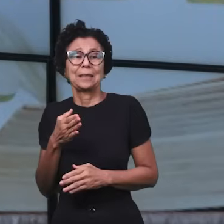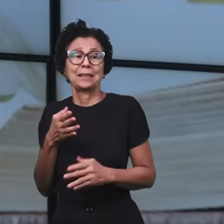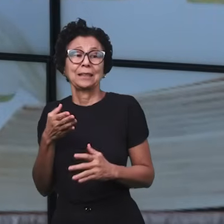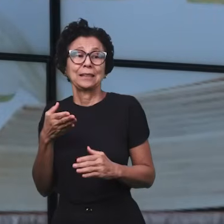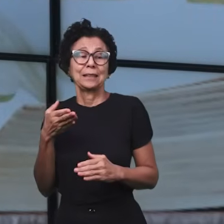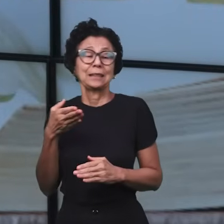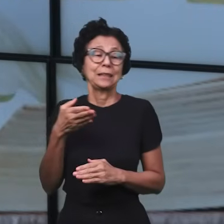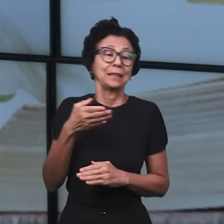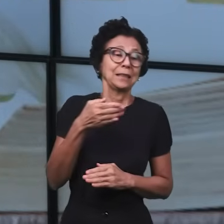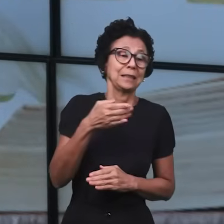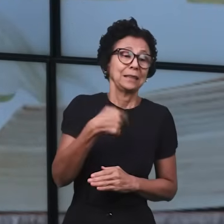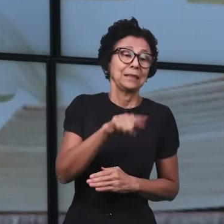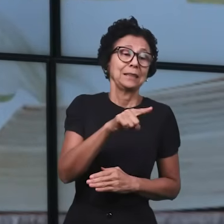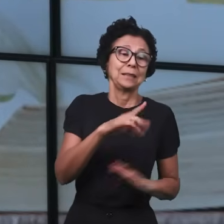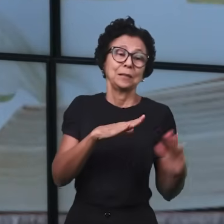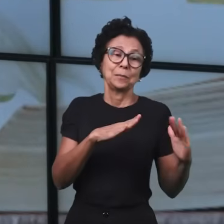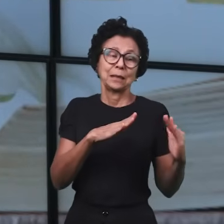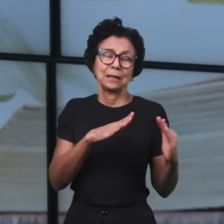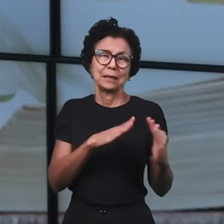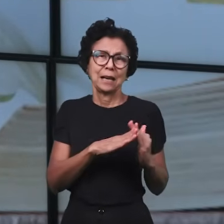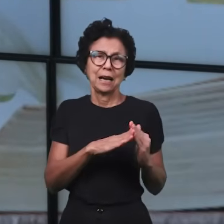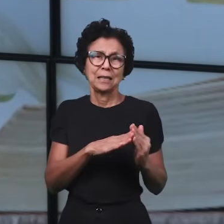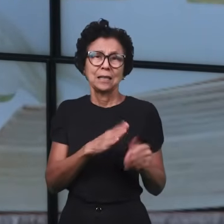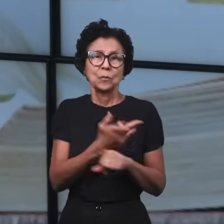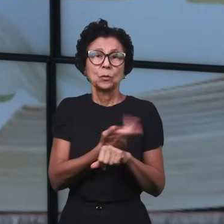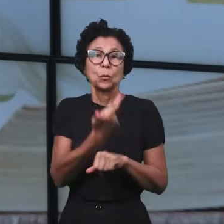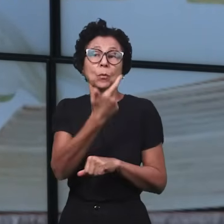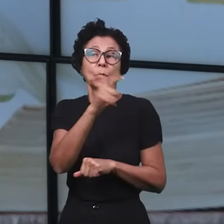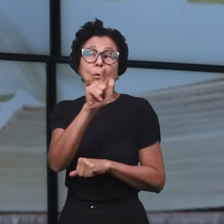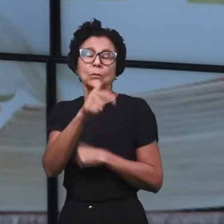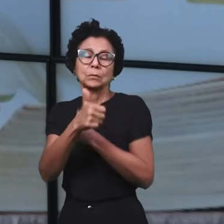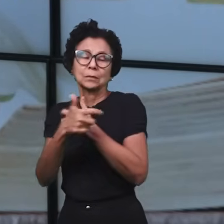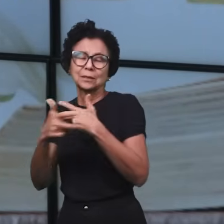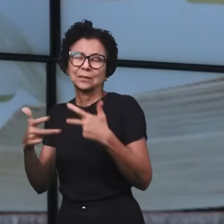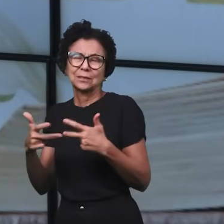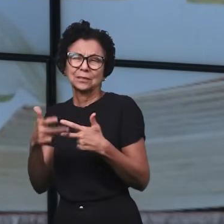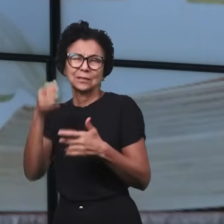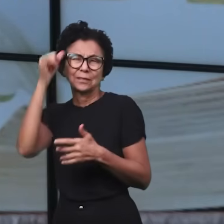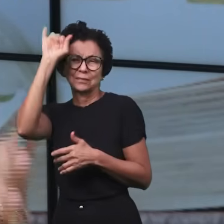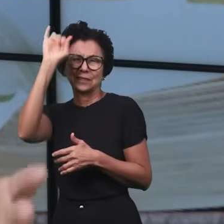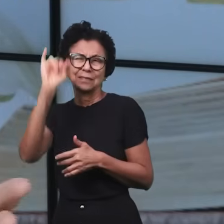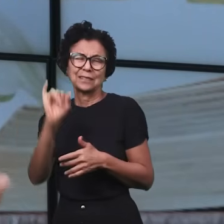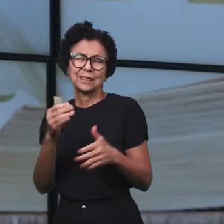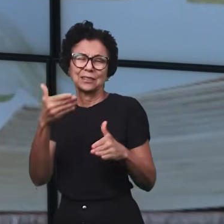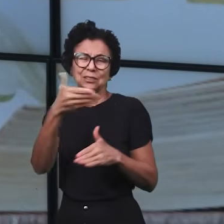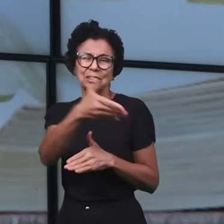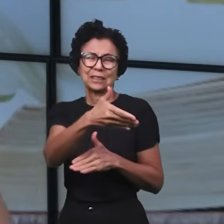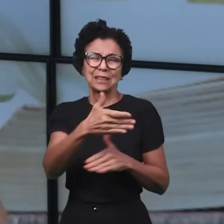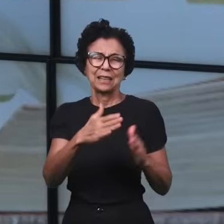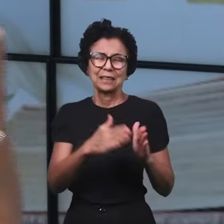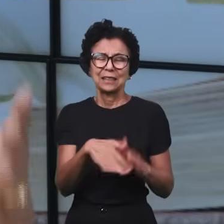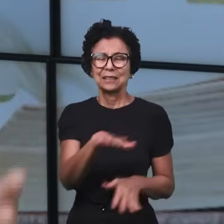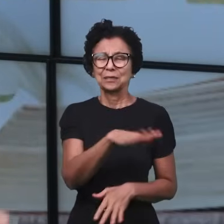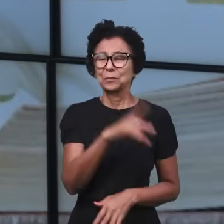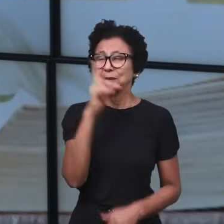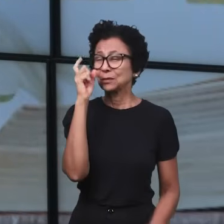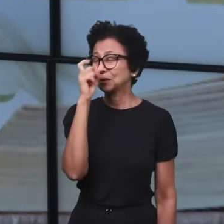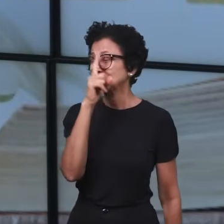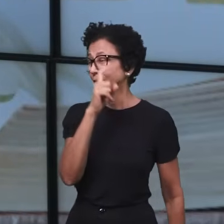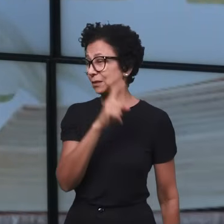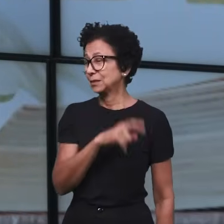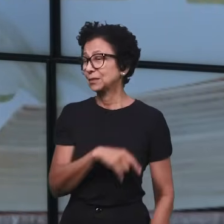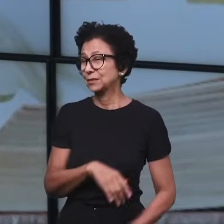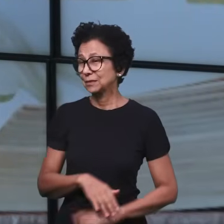casa. Né? Às vezes ele procura outras atividades para evitar. Por quê? Porque às vezes o ambiente é um ambiente